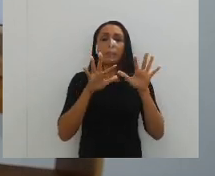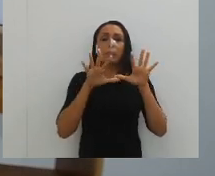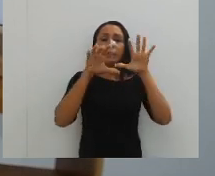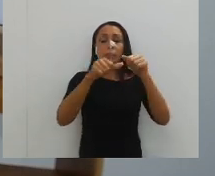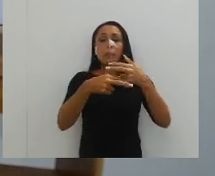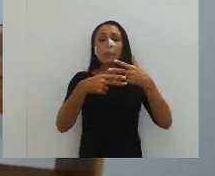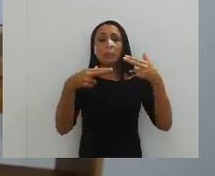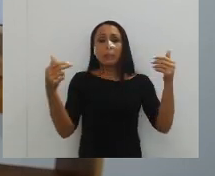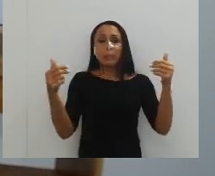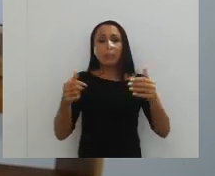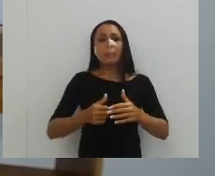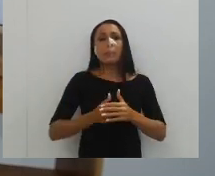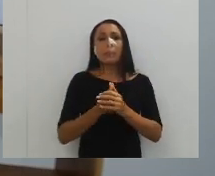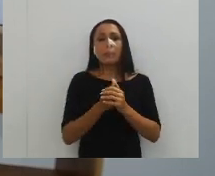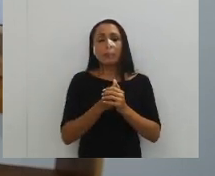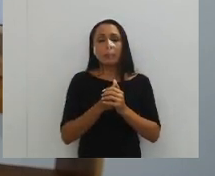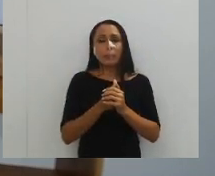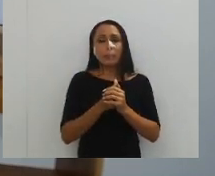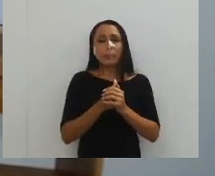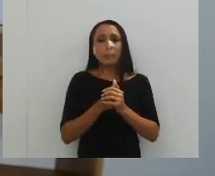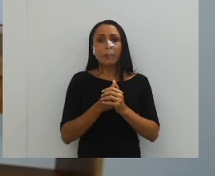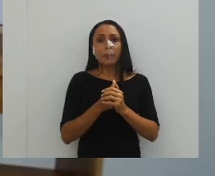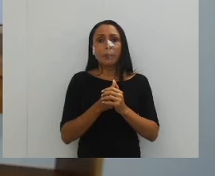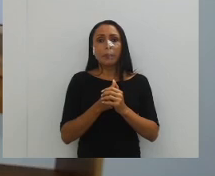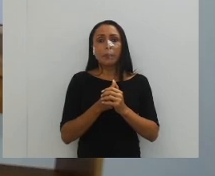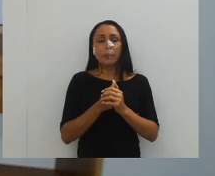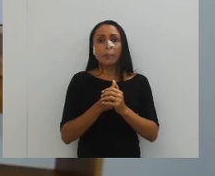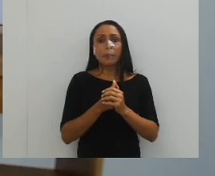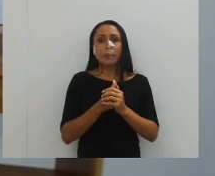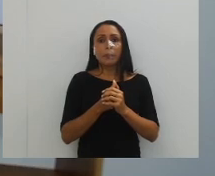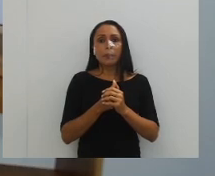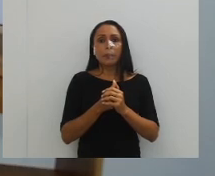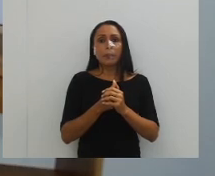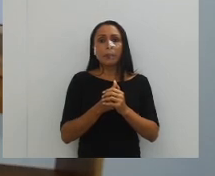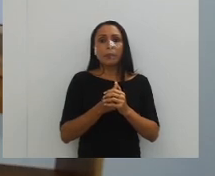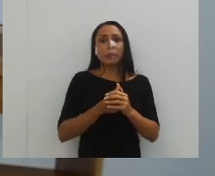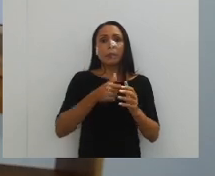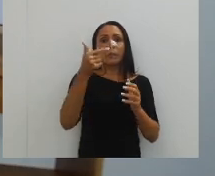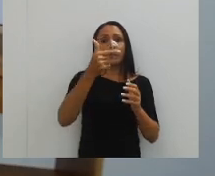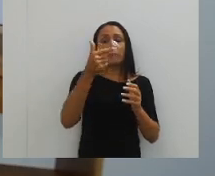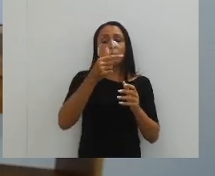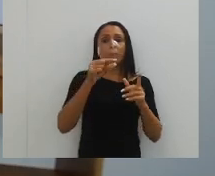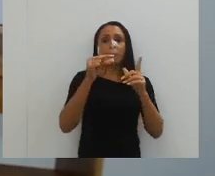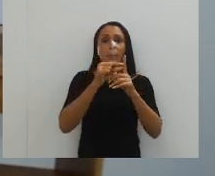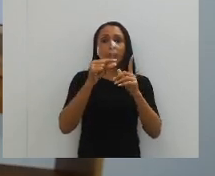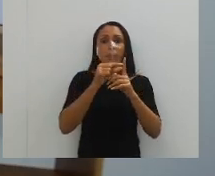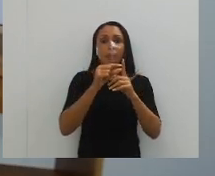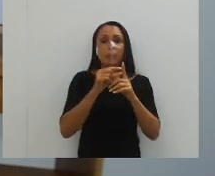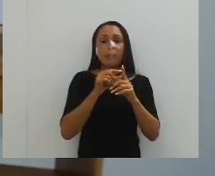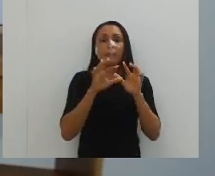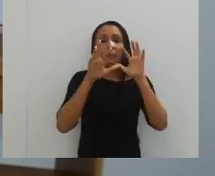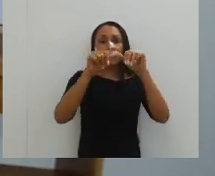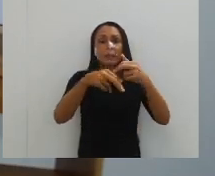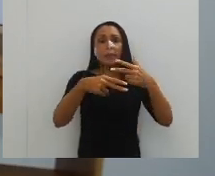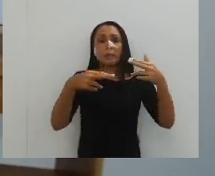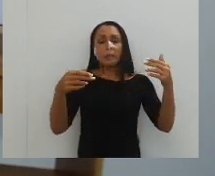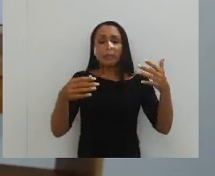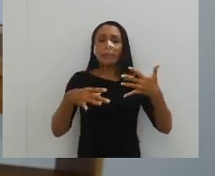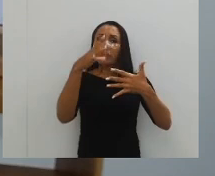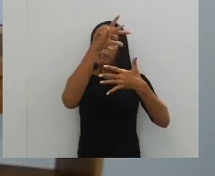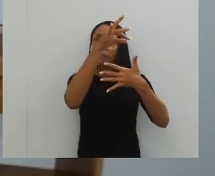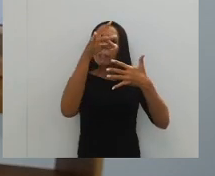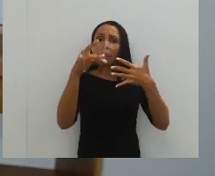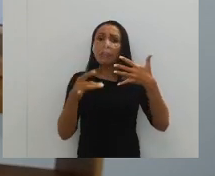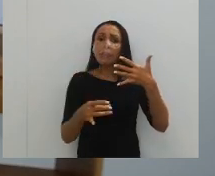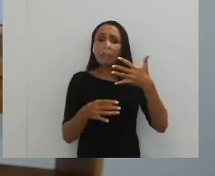animal. Ela é a espécie do animal. A segunda palavra corresponde à espécie, tá? Detalhe,